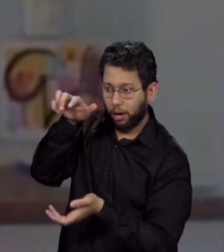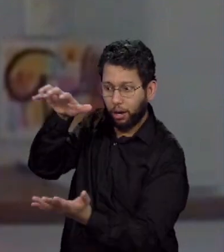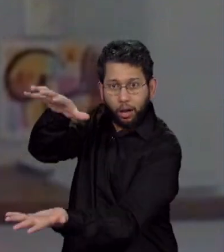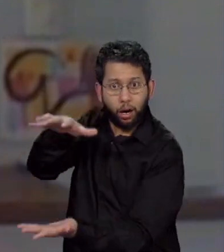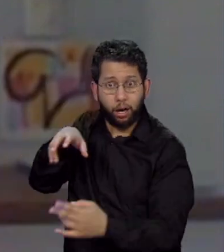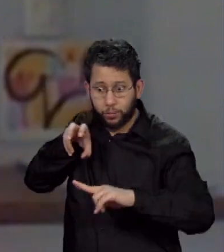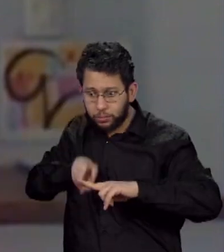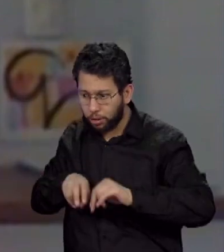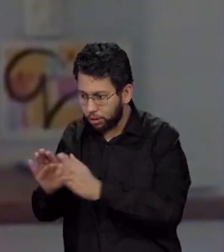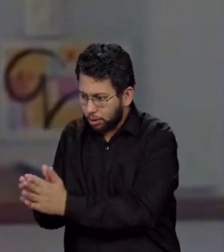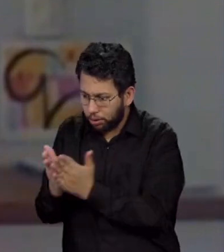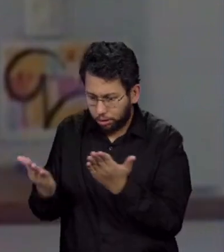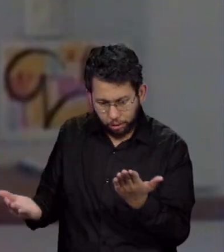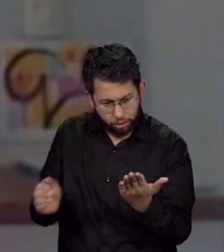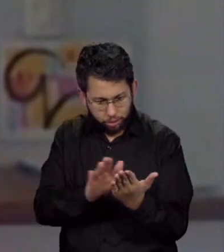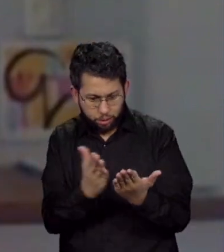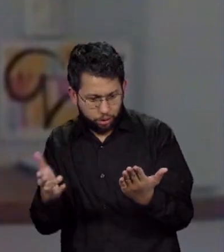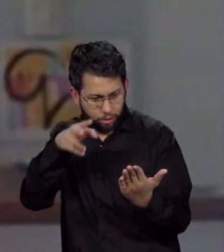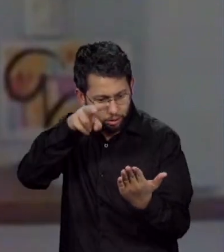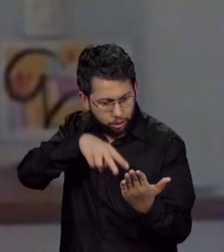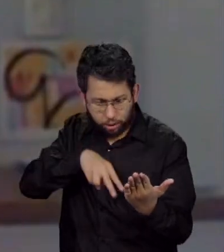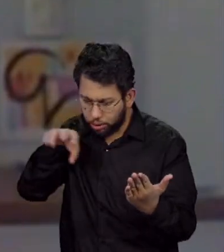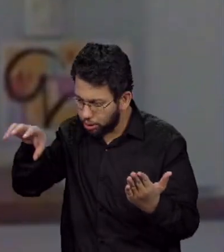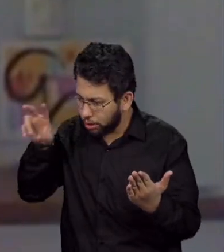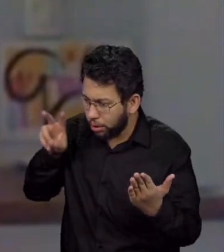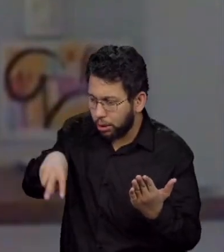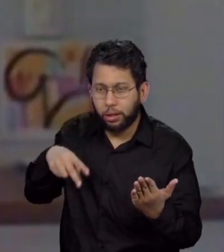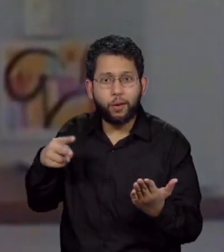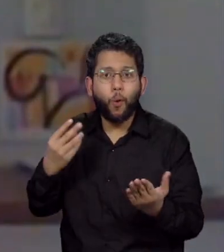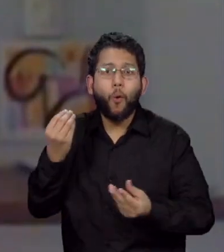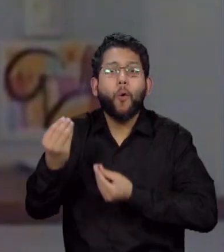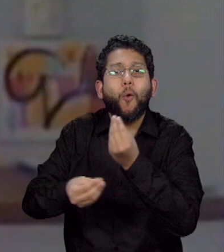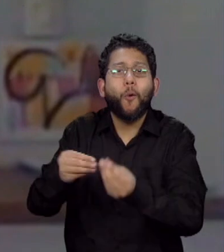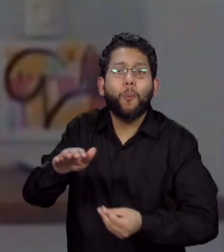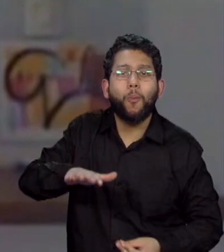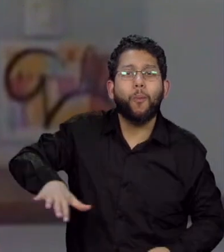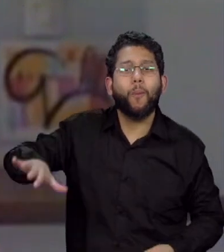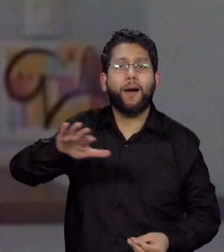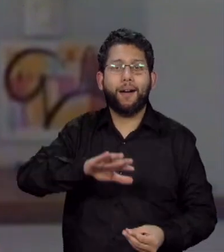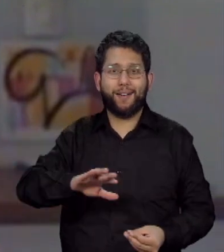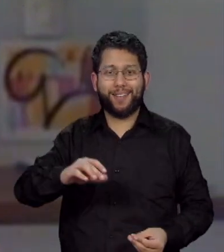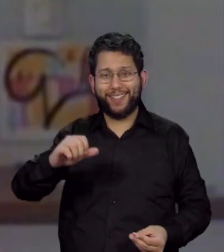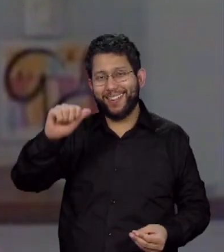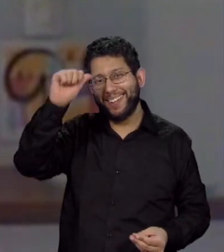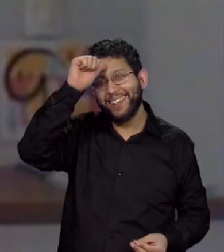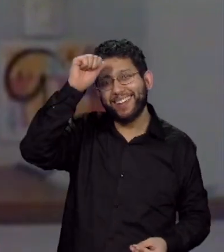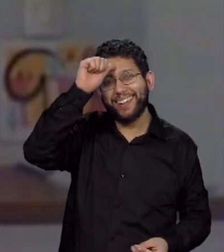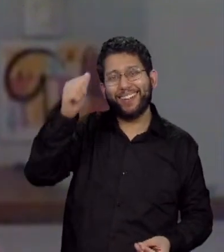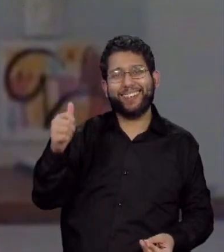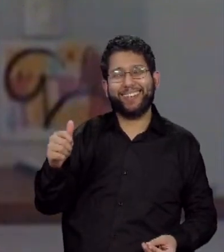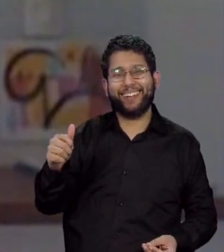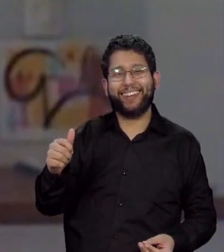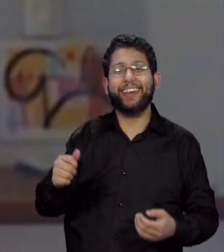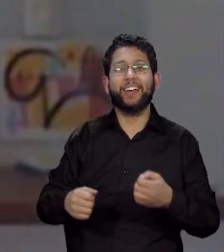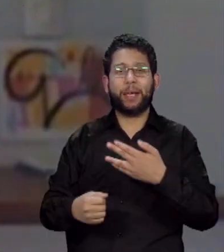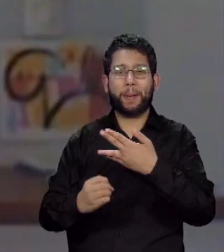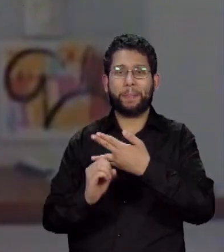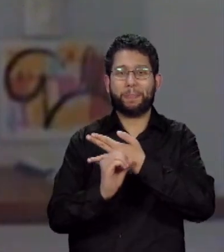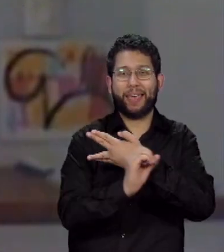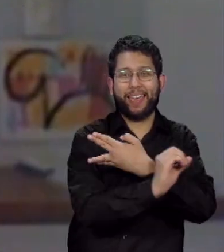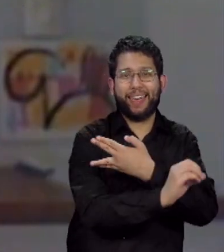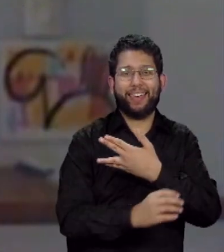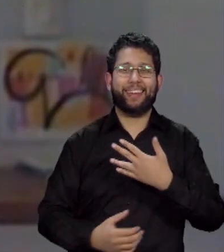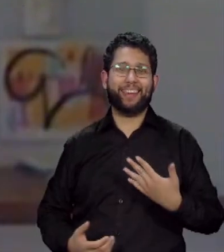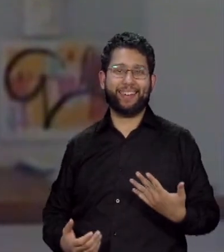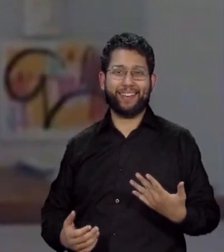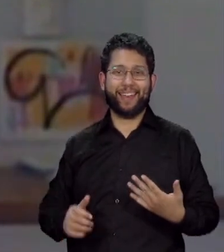Sobre como eram esses mercados, principalmente no Oriente Médio e na Ásia, que era a escola onde eu estava, né? School